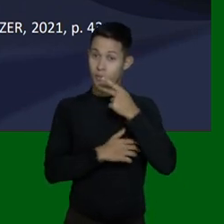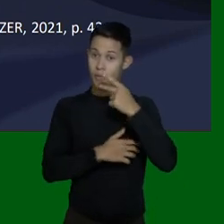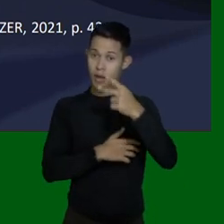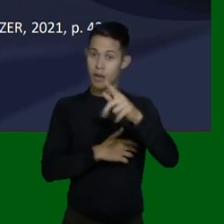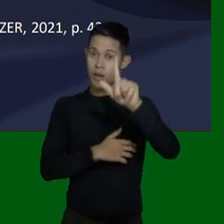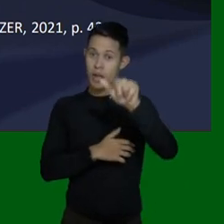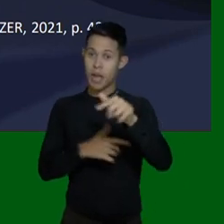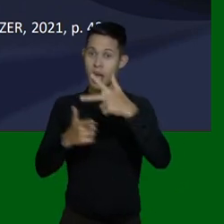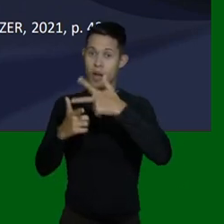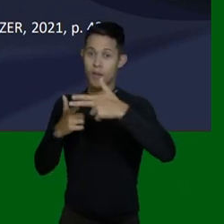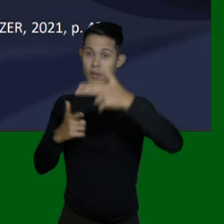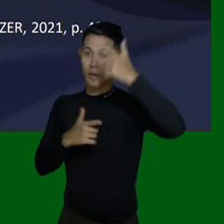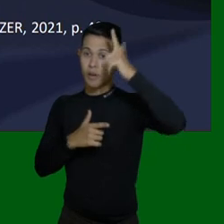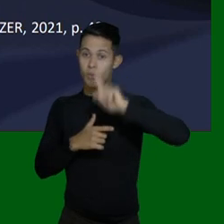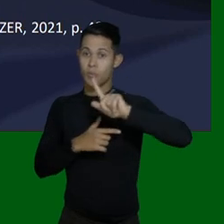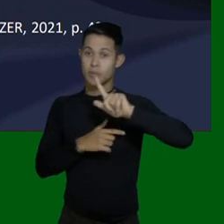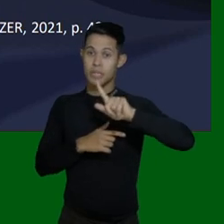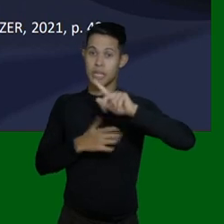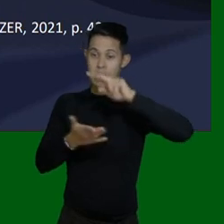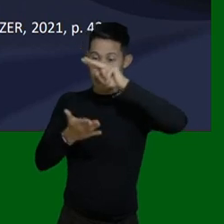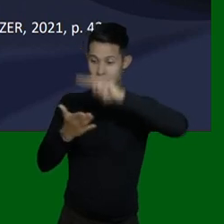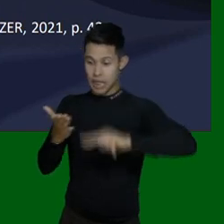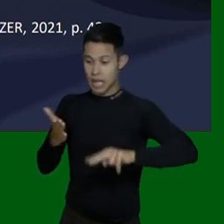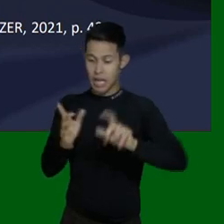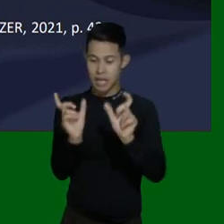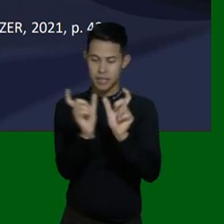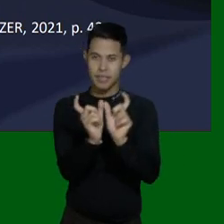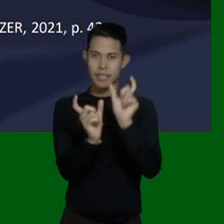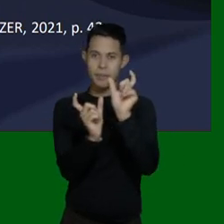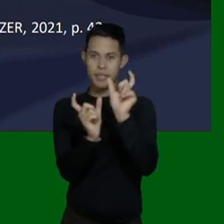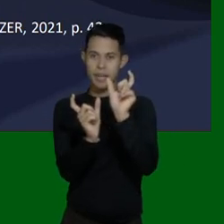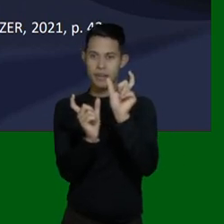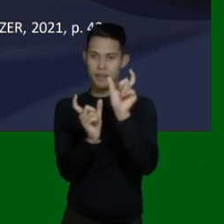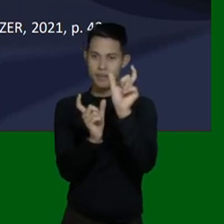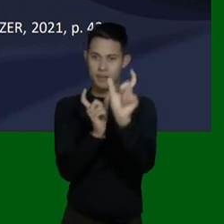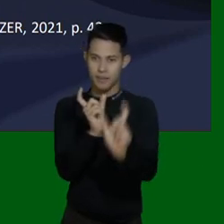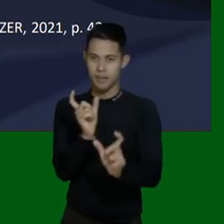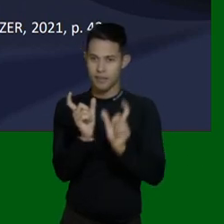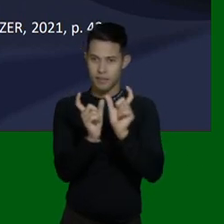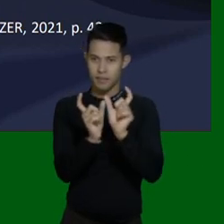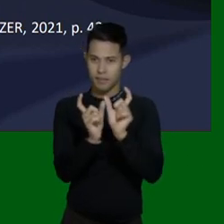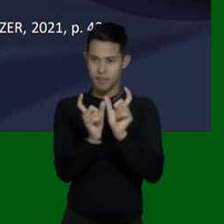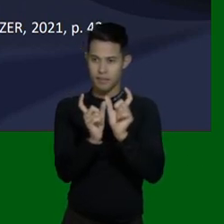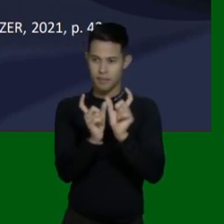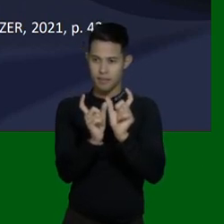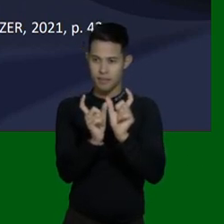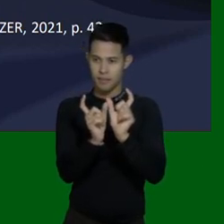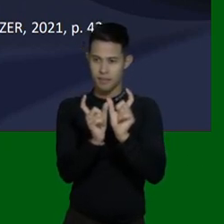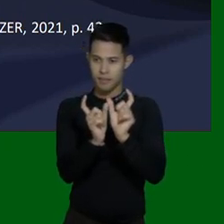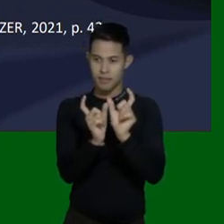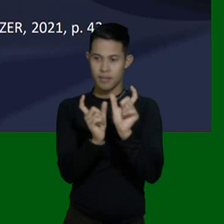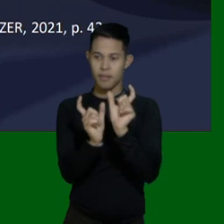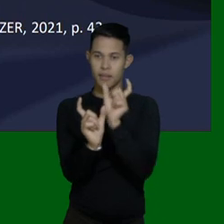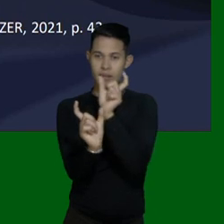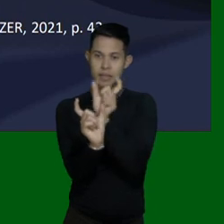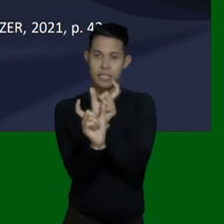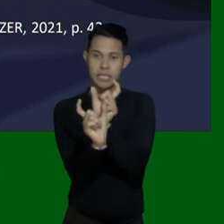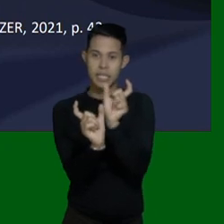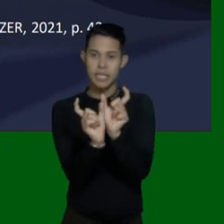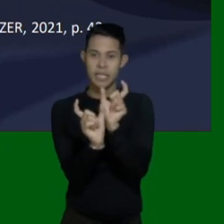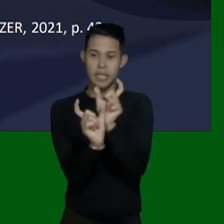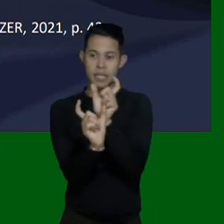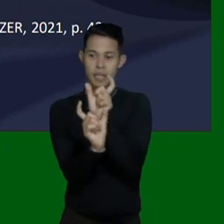conseguir ler uma sílaba é uma vitória para aquela criança e assim vai colocando em